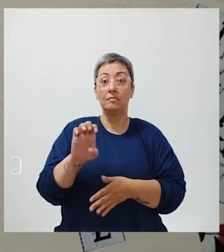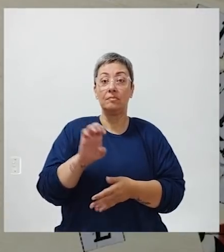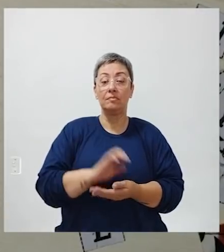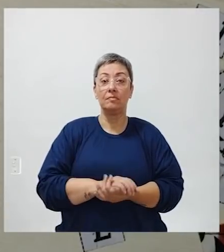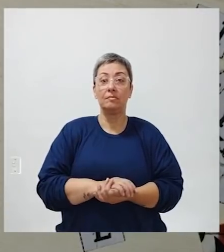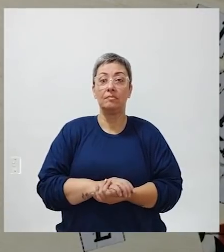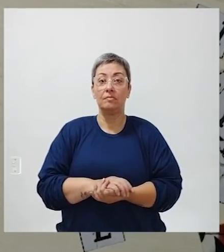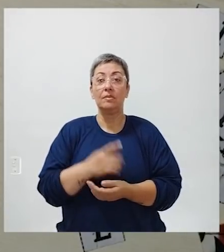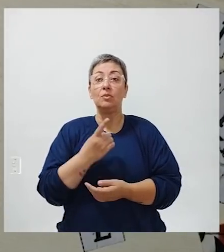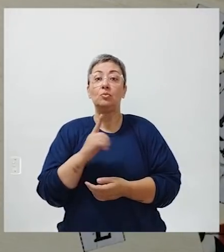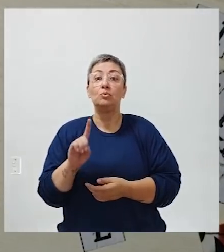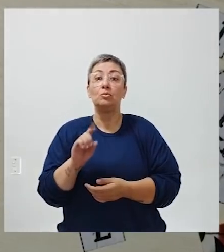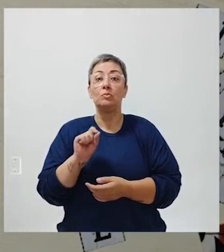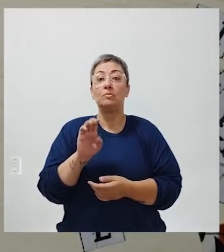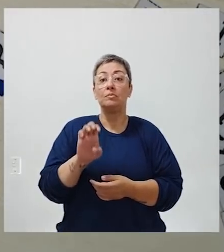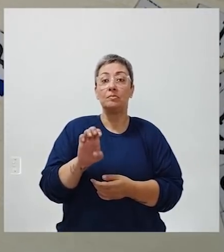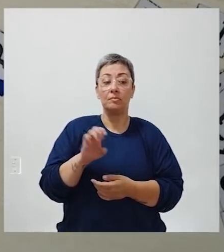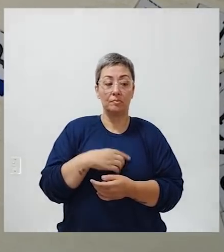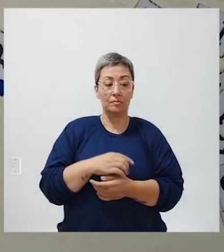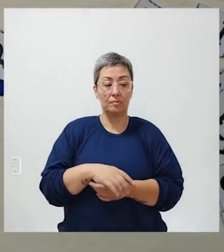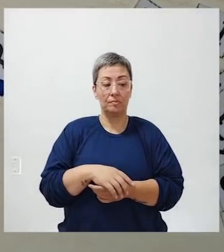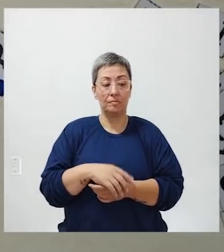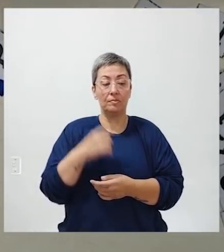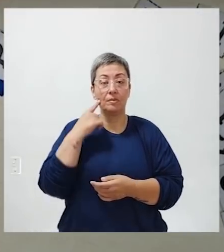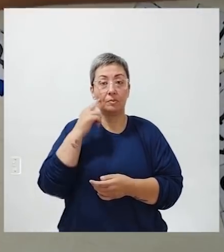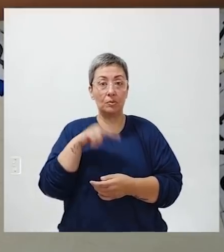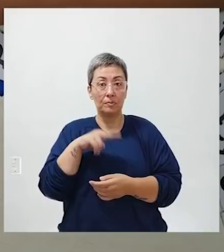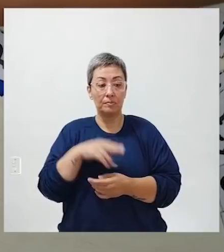que letra que termina? Vamos ler?